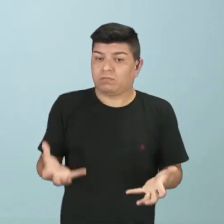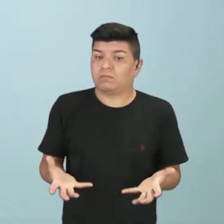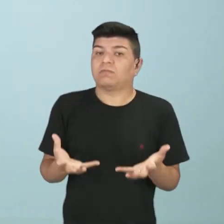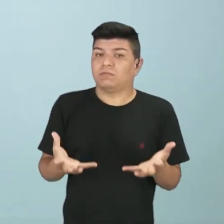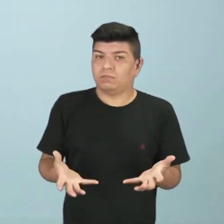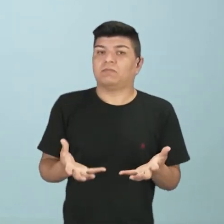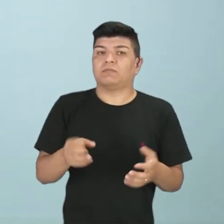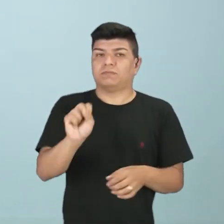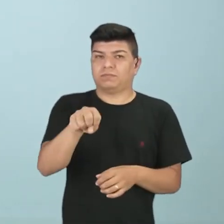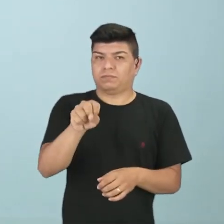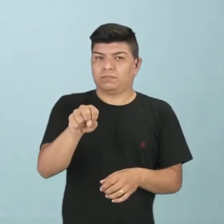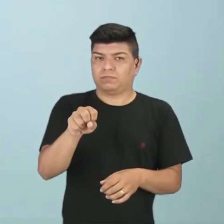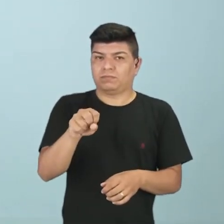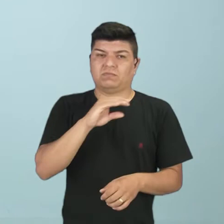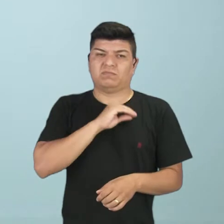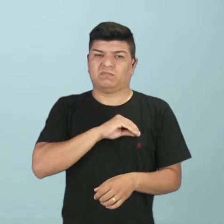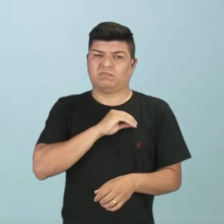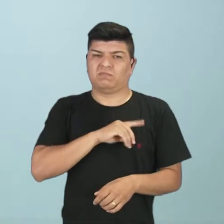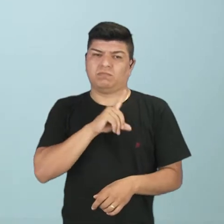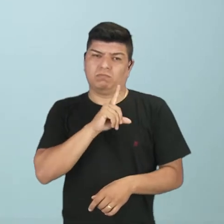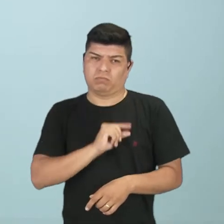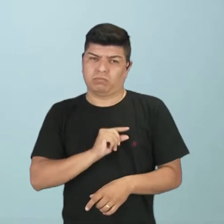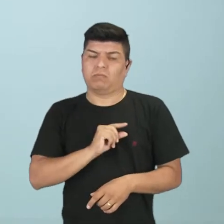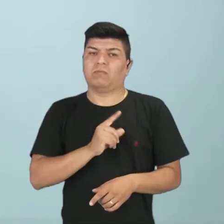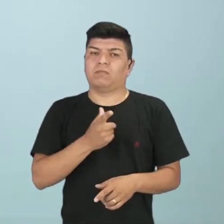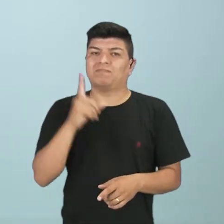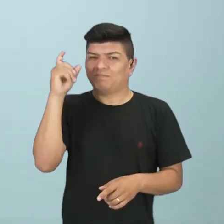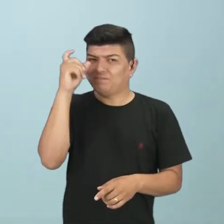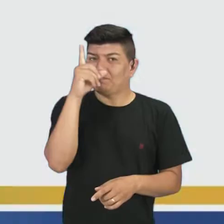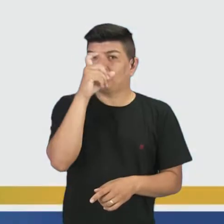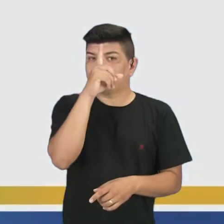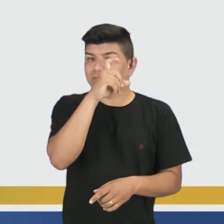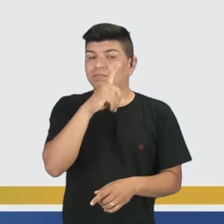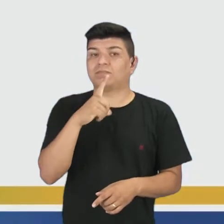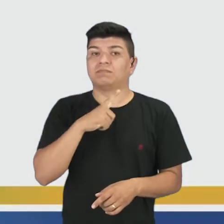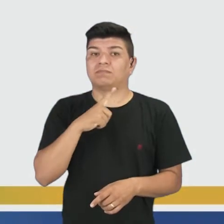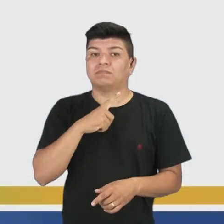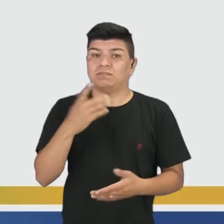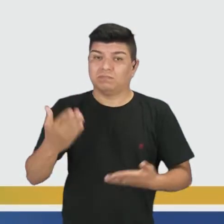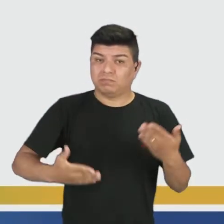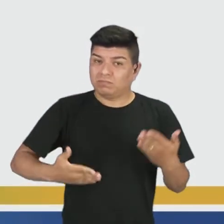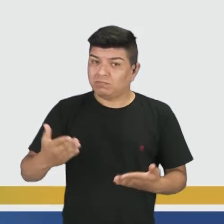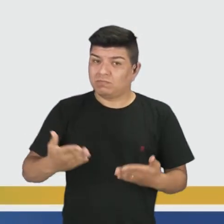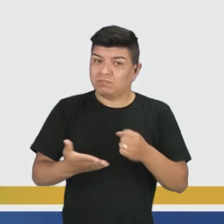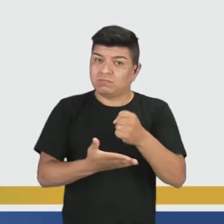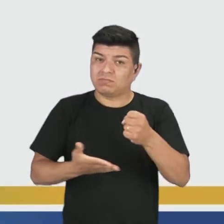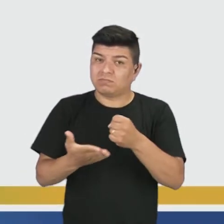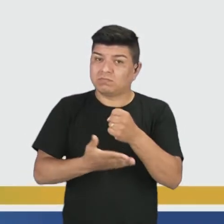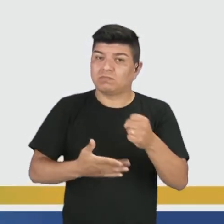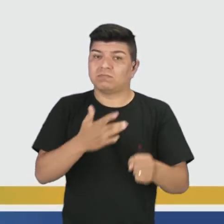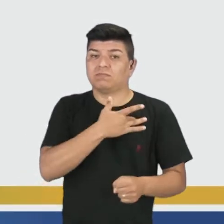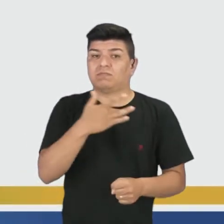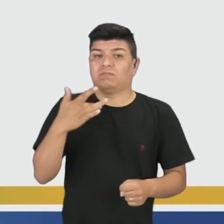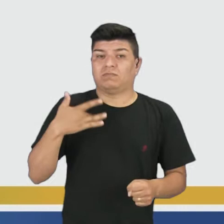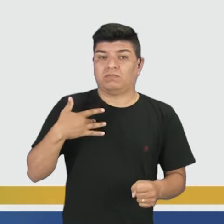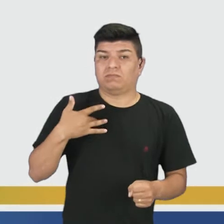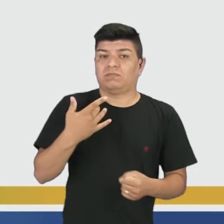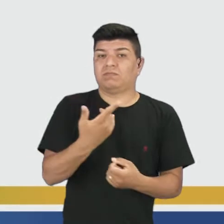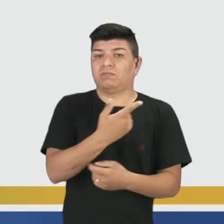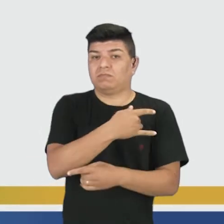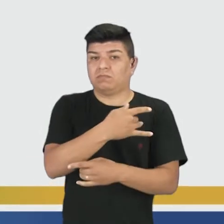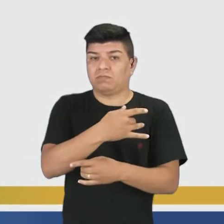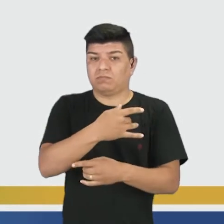influencia bastante. Os baixos salários, dificuldade de acesso aos serviços básicos, tais como saúde,